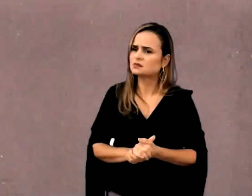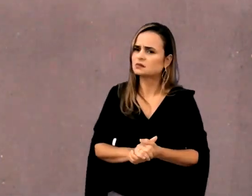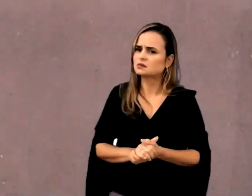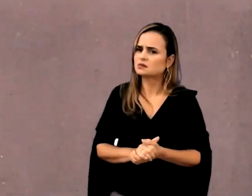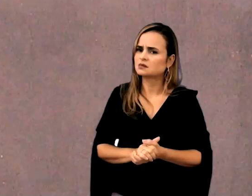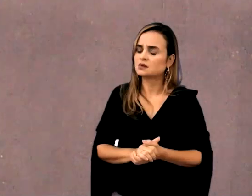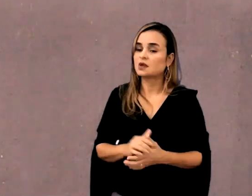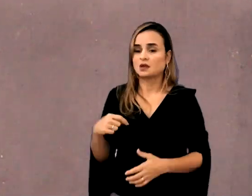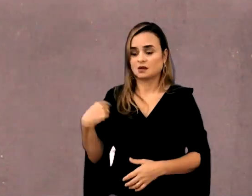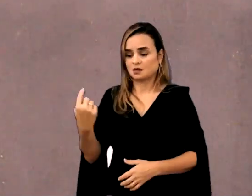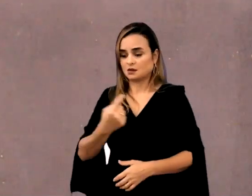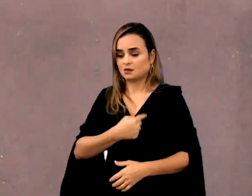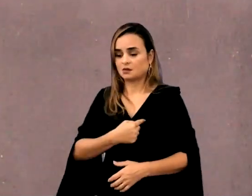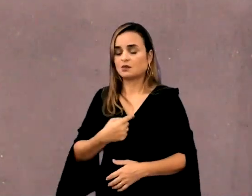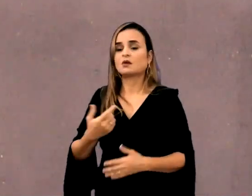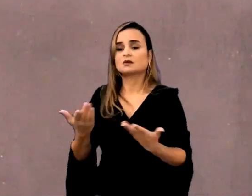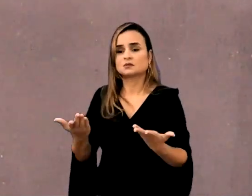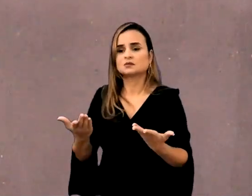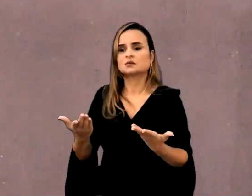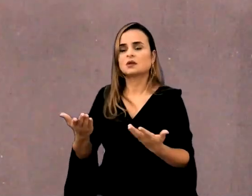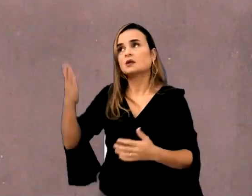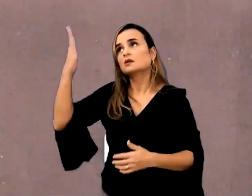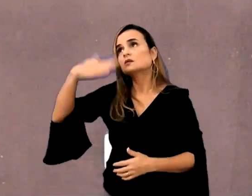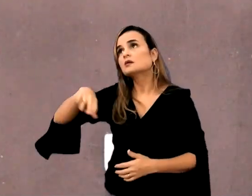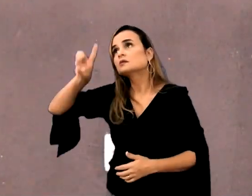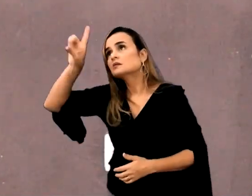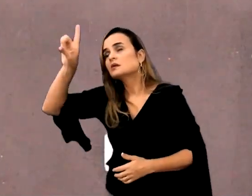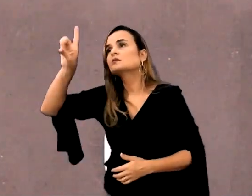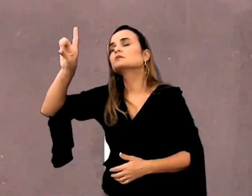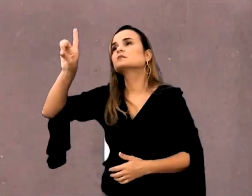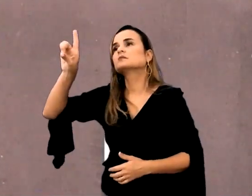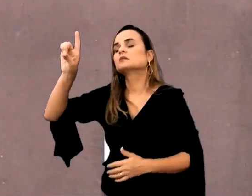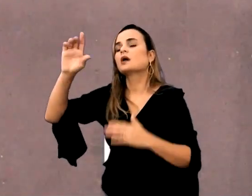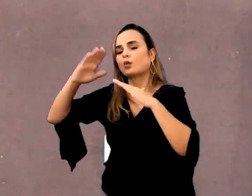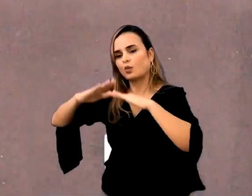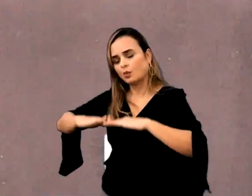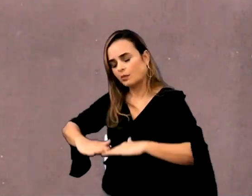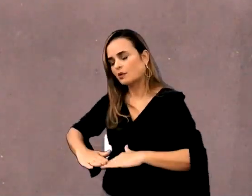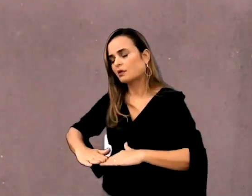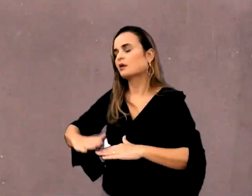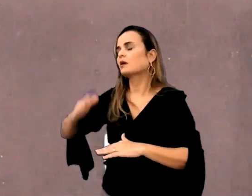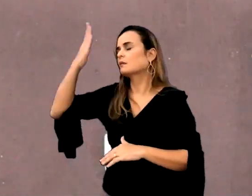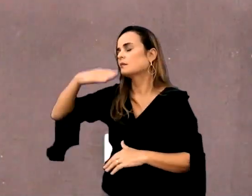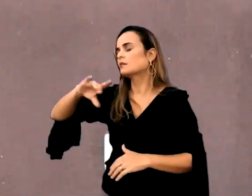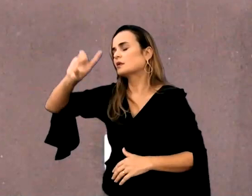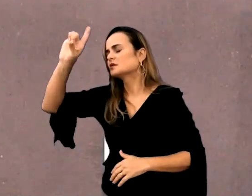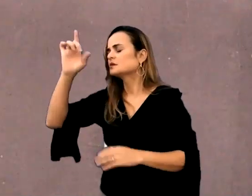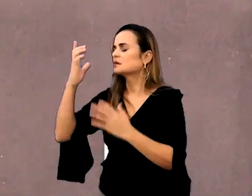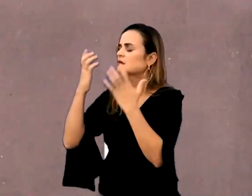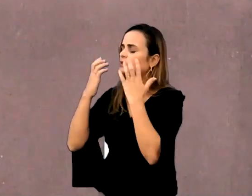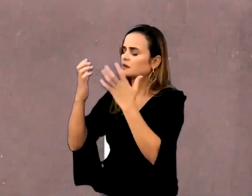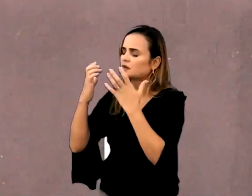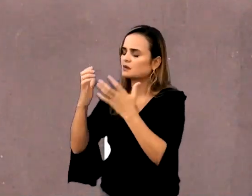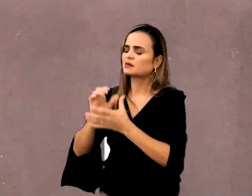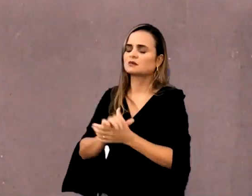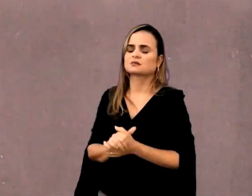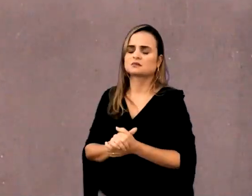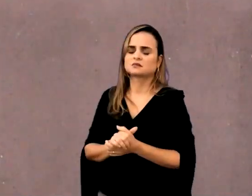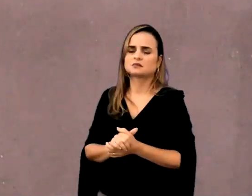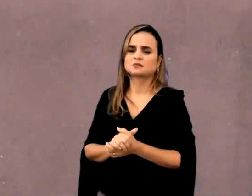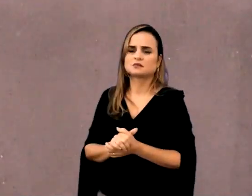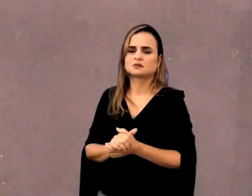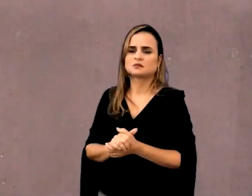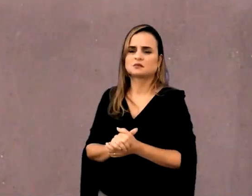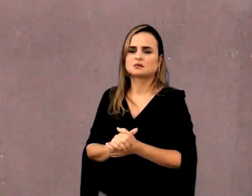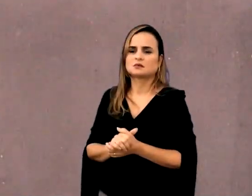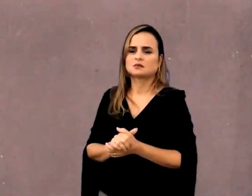que nós precisamos nos humilhar diante dele, orar e buscar a sua face e se converter dos